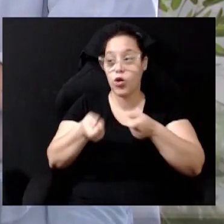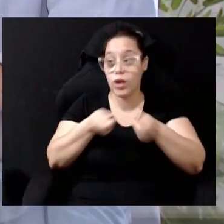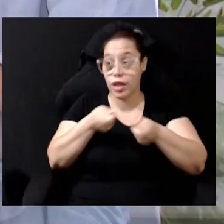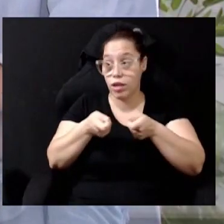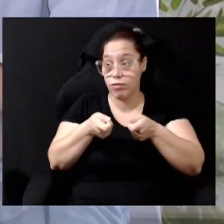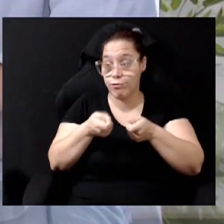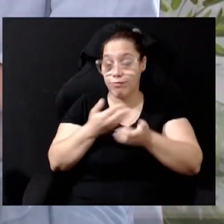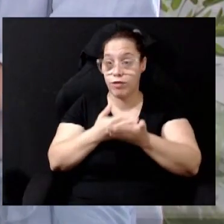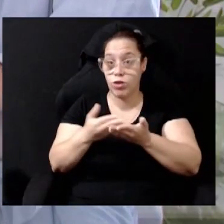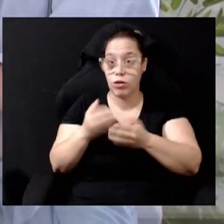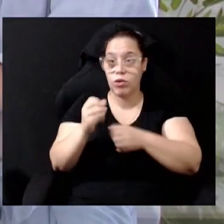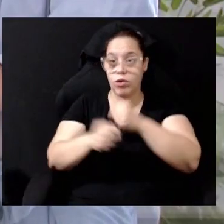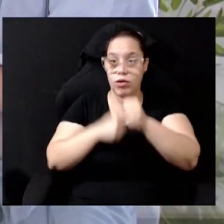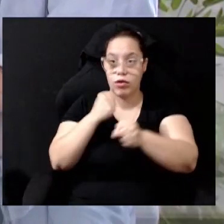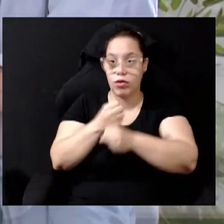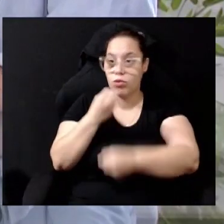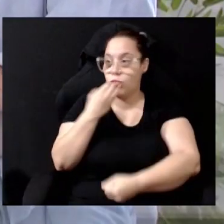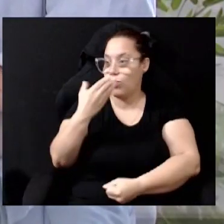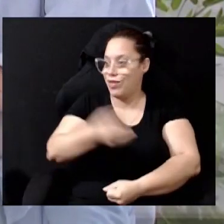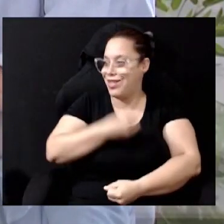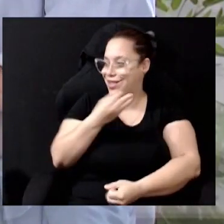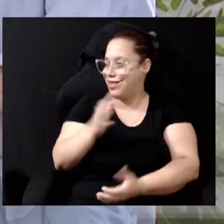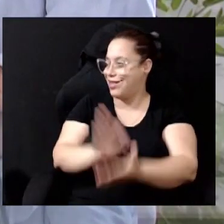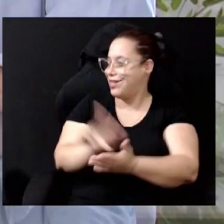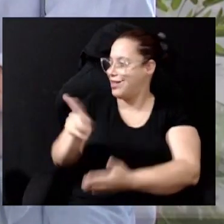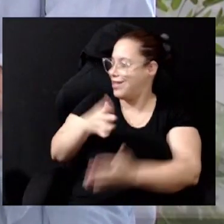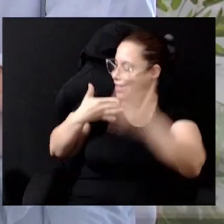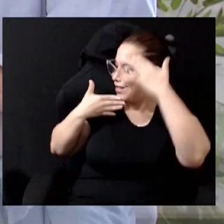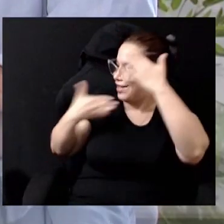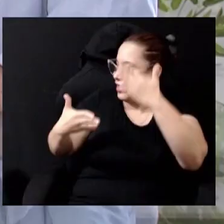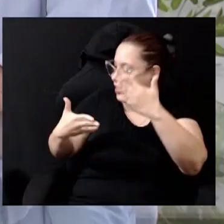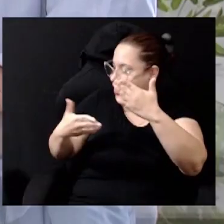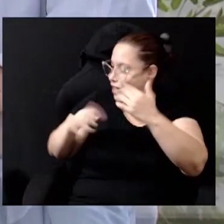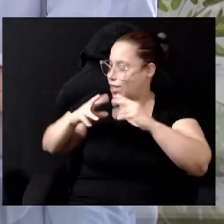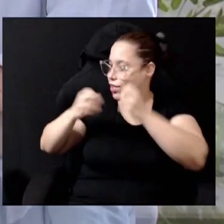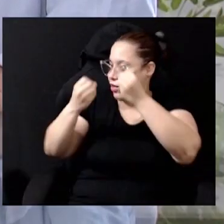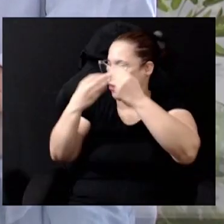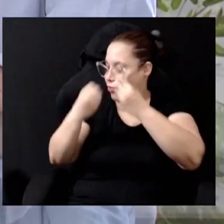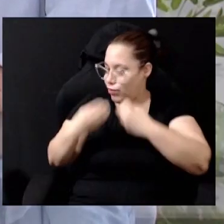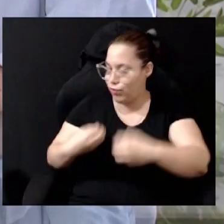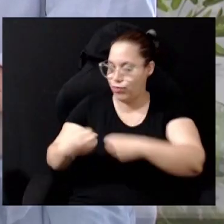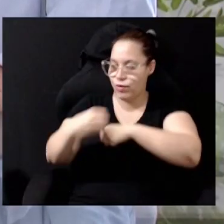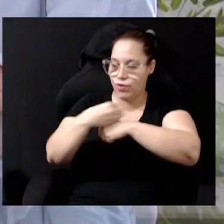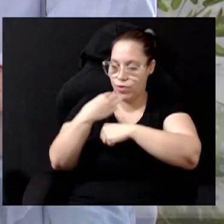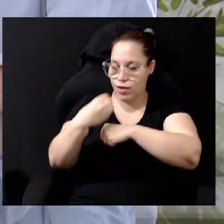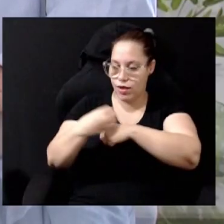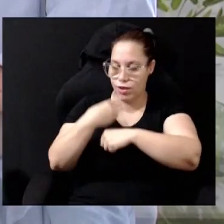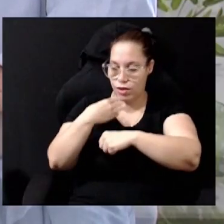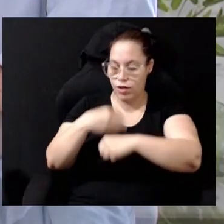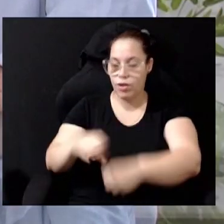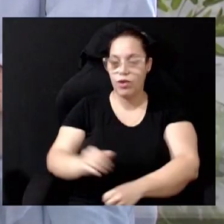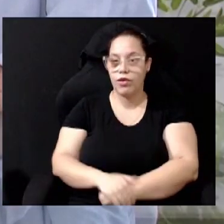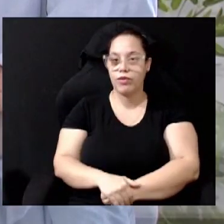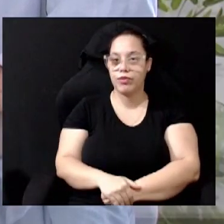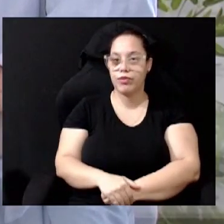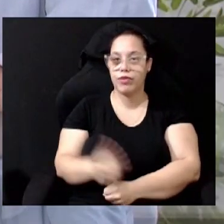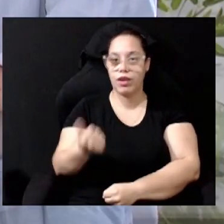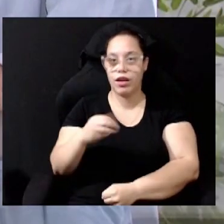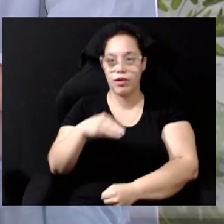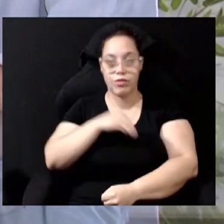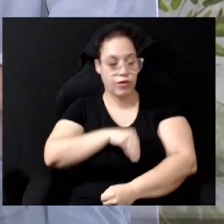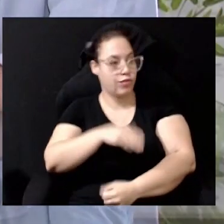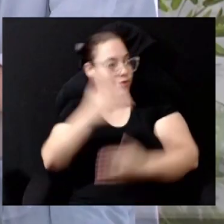ano com vida nova. Professor, muito obrigado por todas essas dicas sobre o pagamento do 13º salário. Muito obrigado. Muito